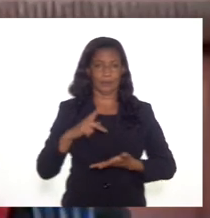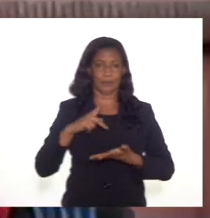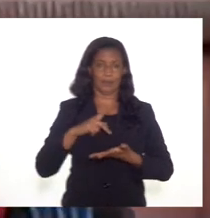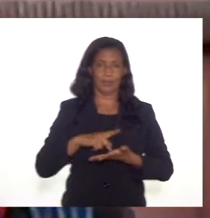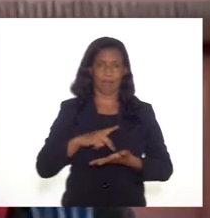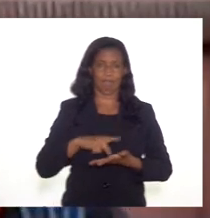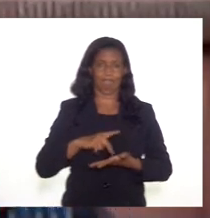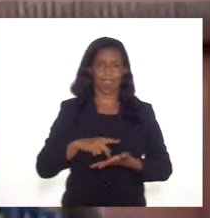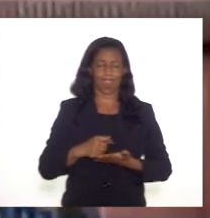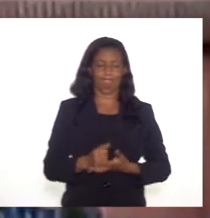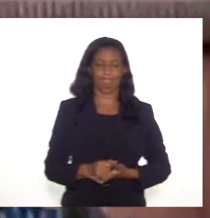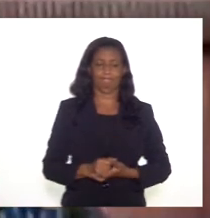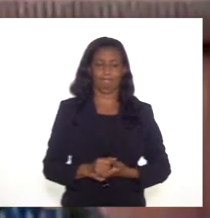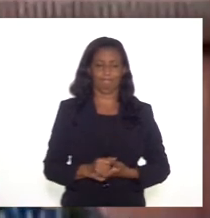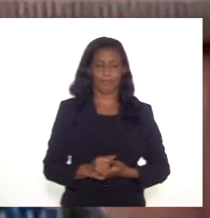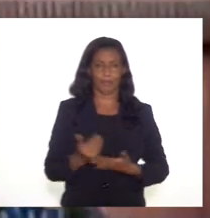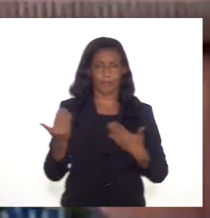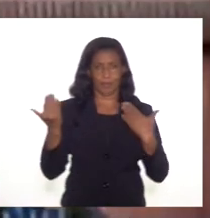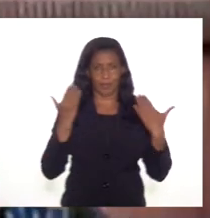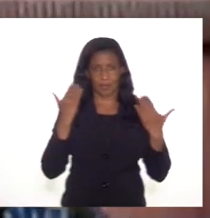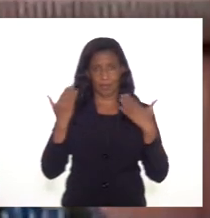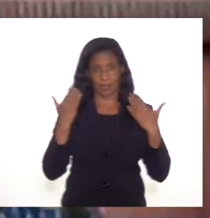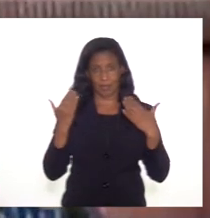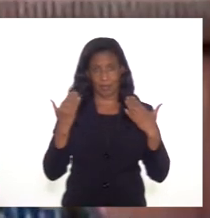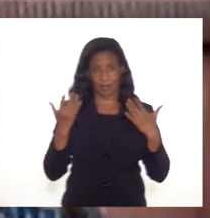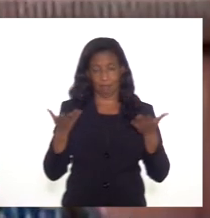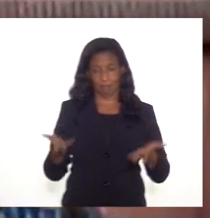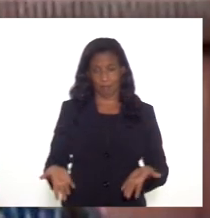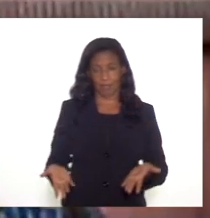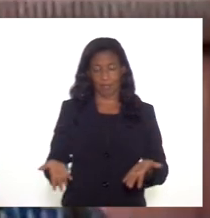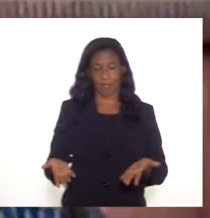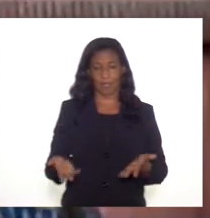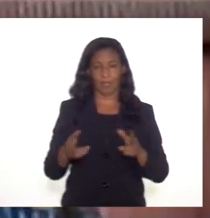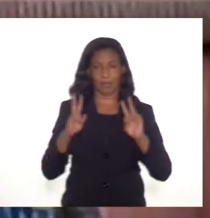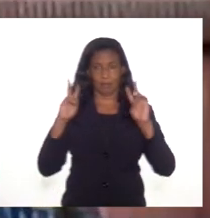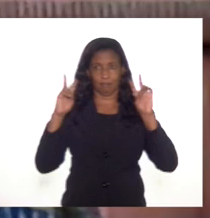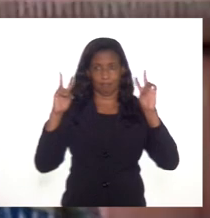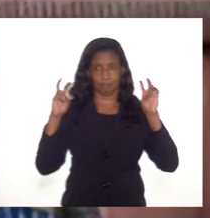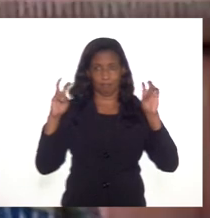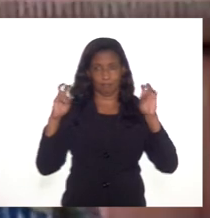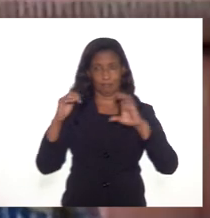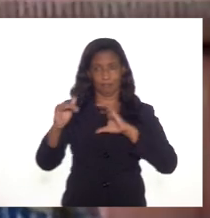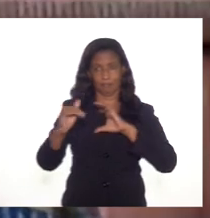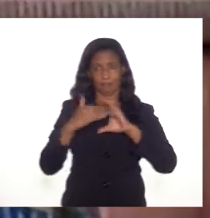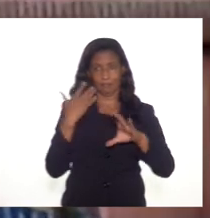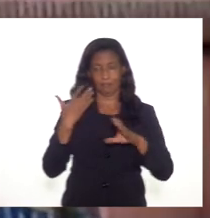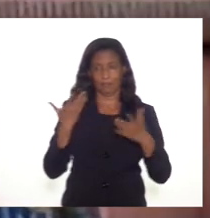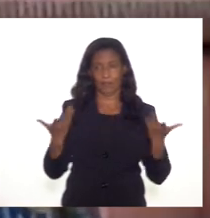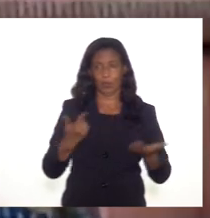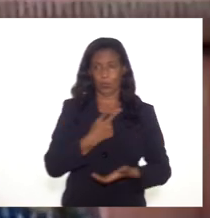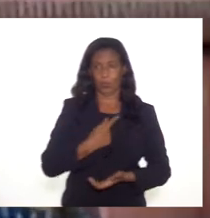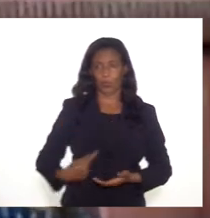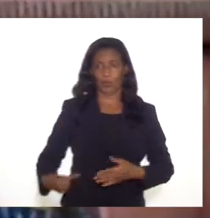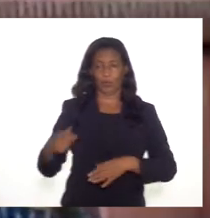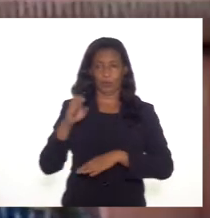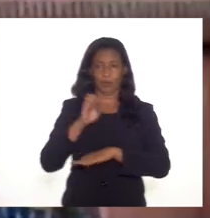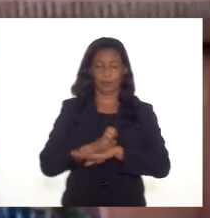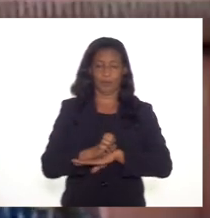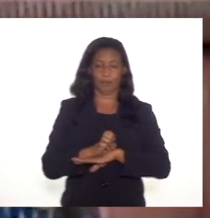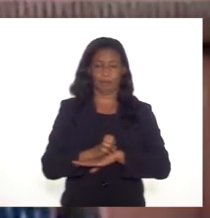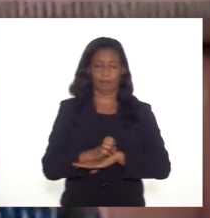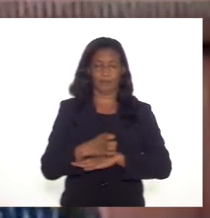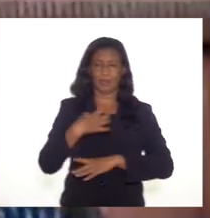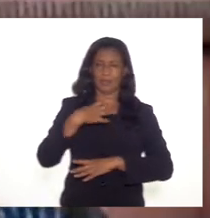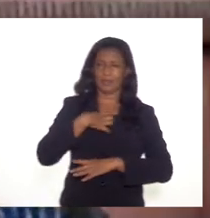certezas em relação a essa peça ficcional enviada para nós pelo governo do Estado. A gente